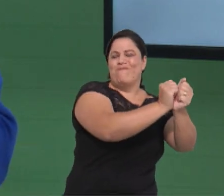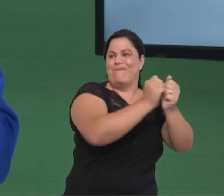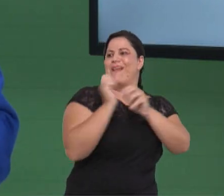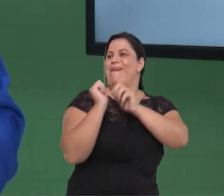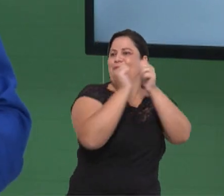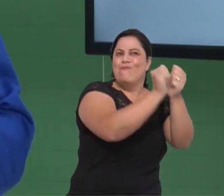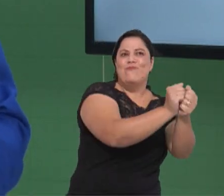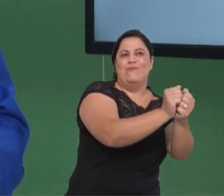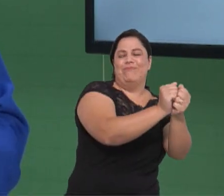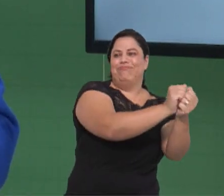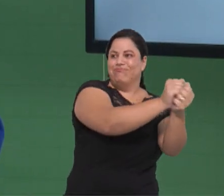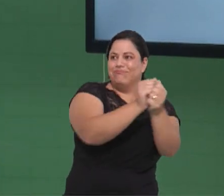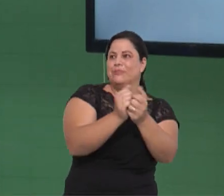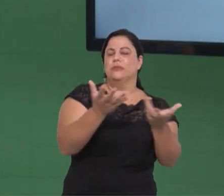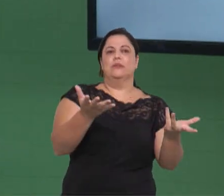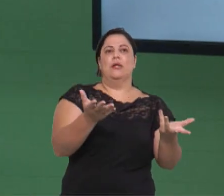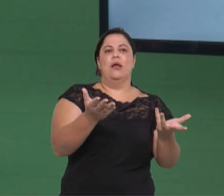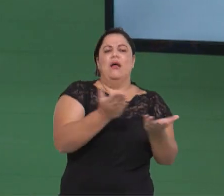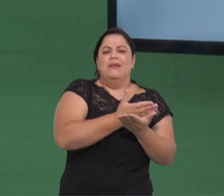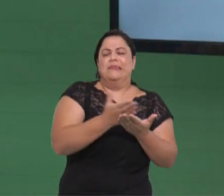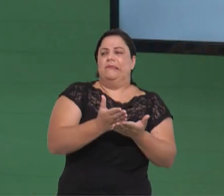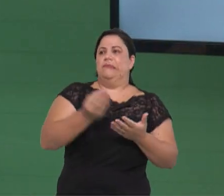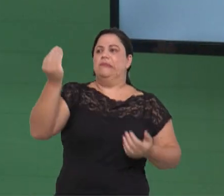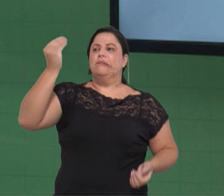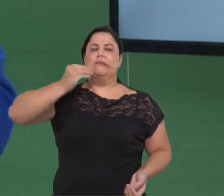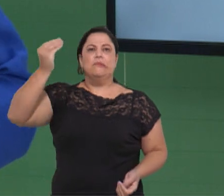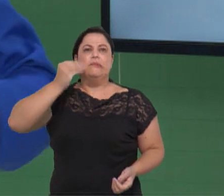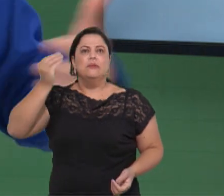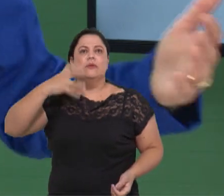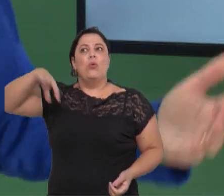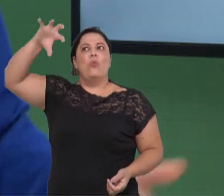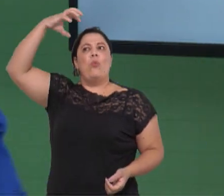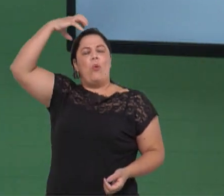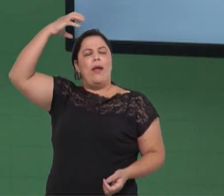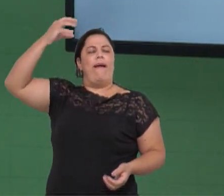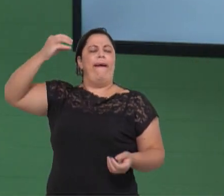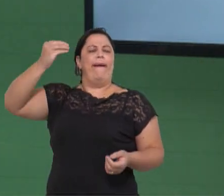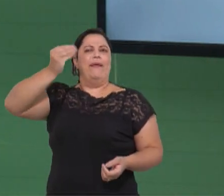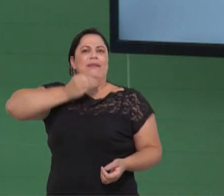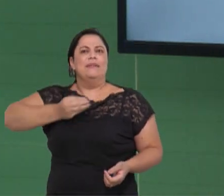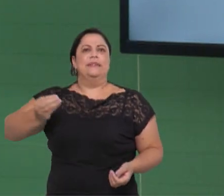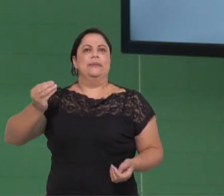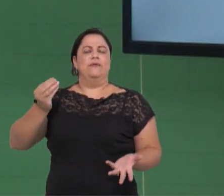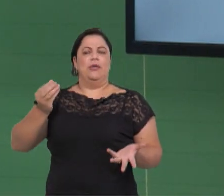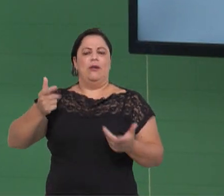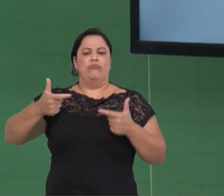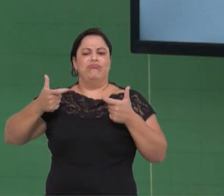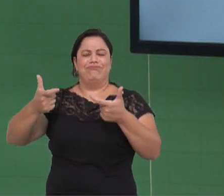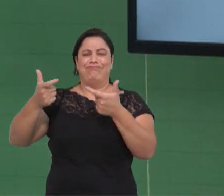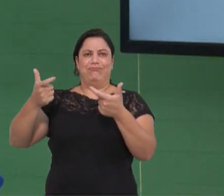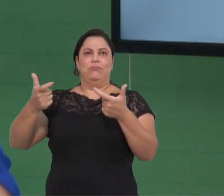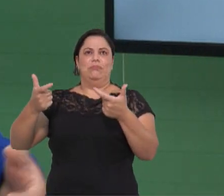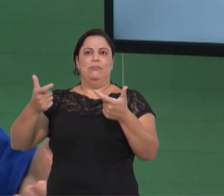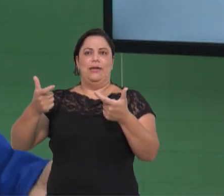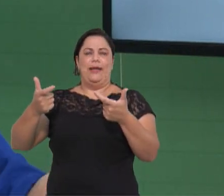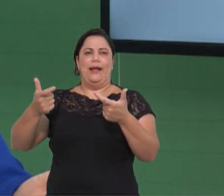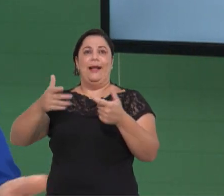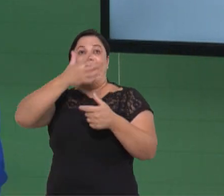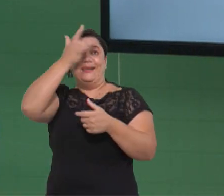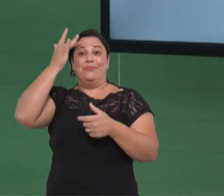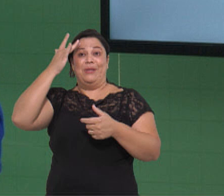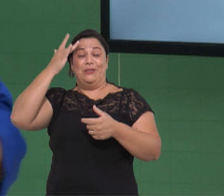Aí você começa a perceber o enfraquecimento do rei e é óbvio que você vai perceber que esse